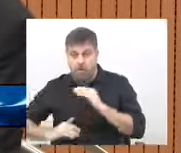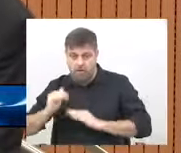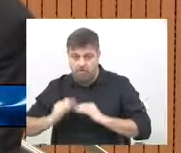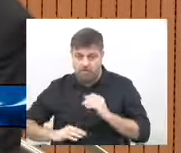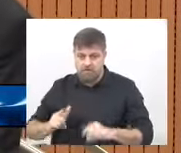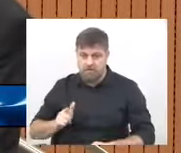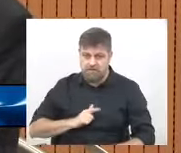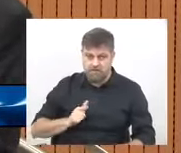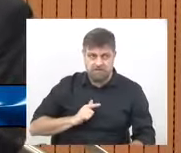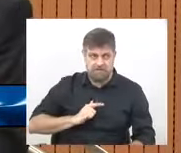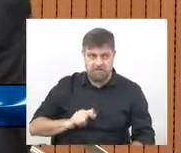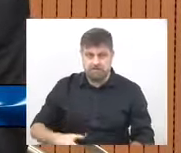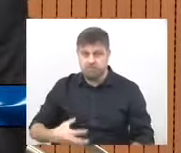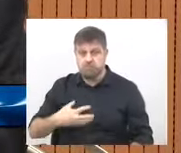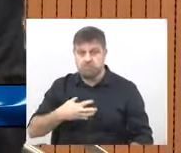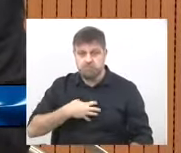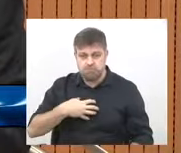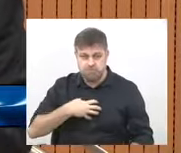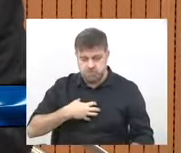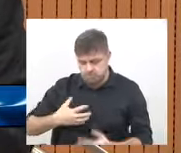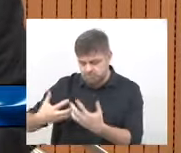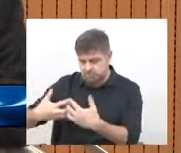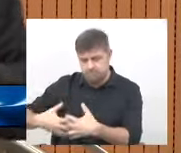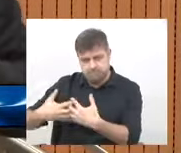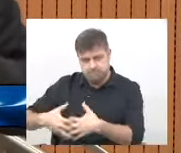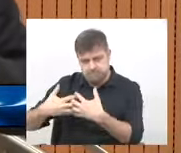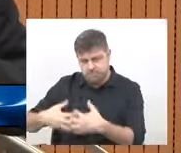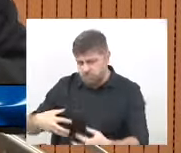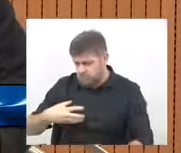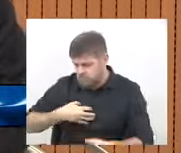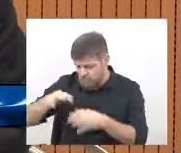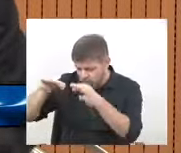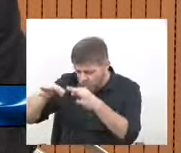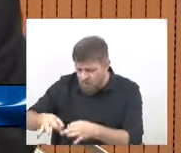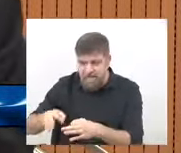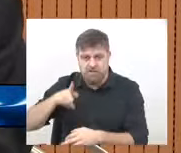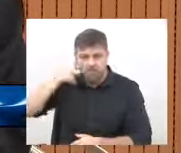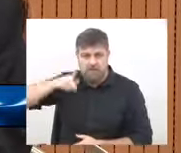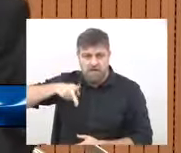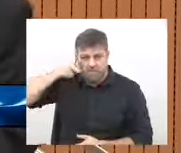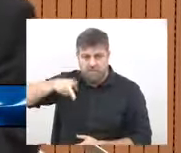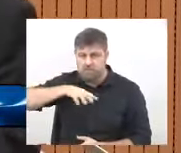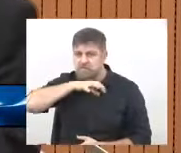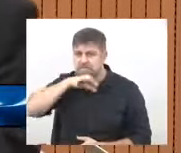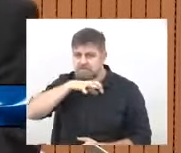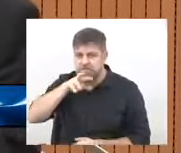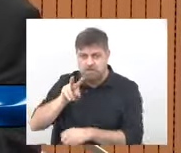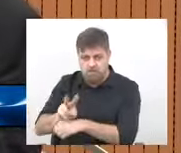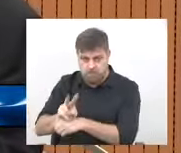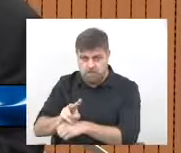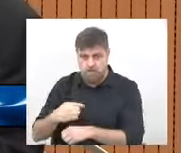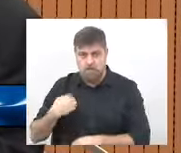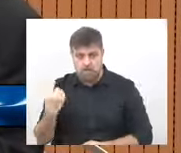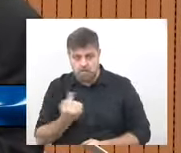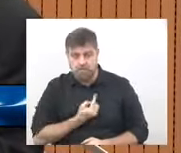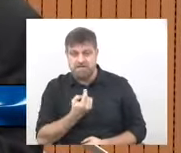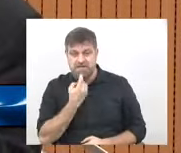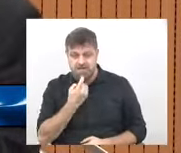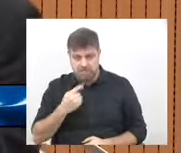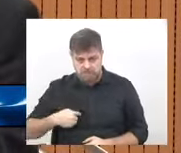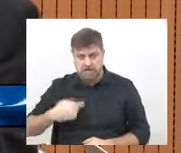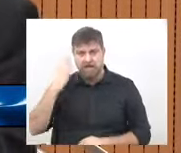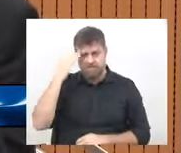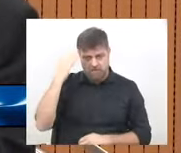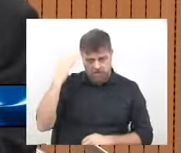tratando de forma eficiente a política de animais. Nós somos aqui na cidade de Campinas uma